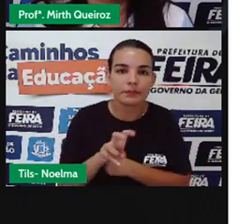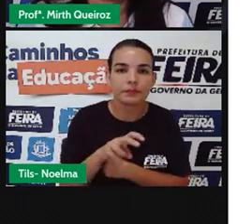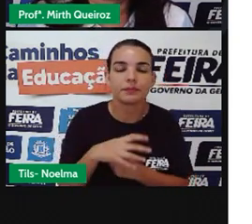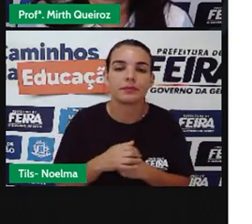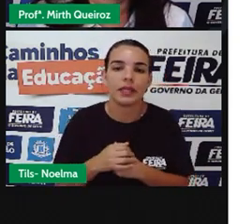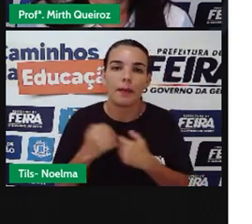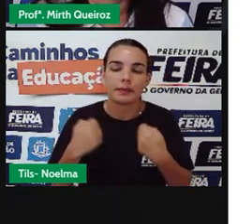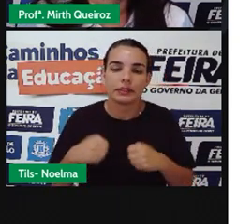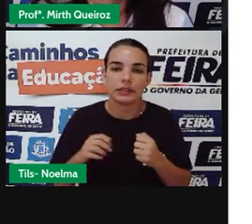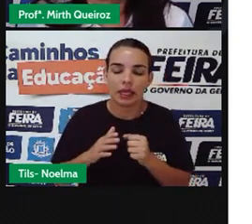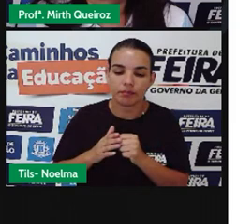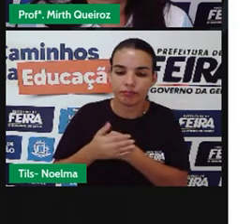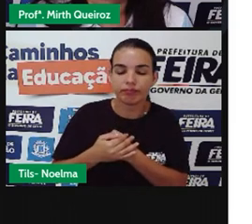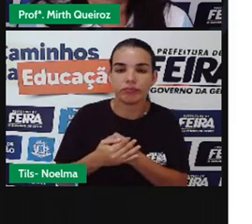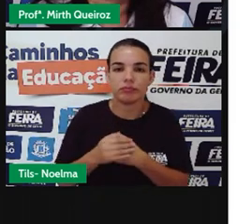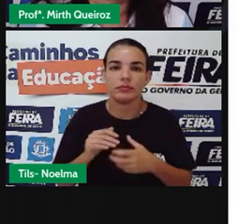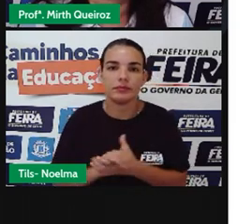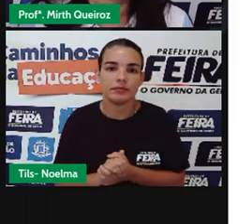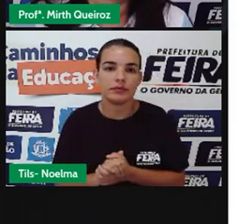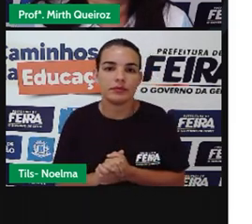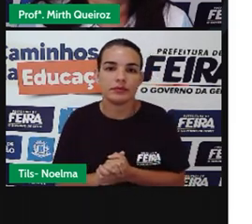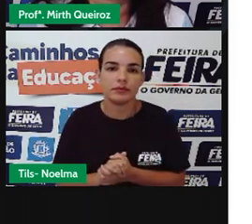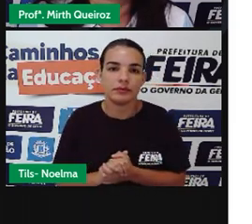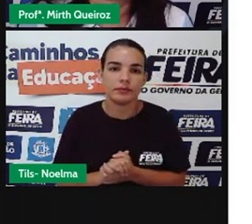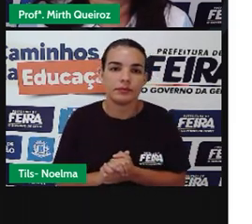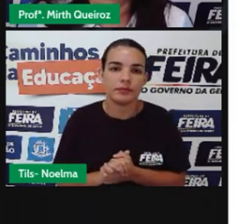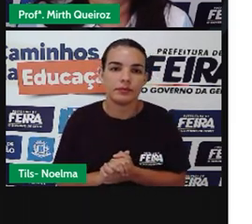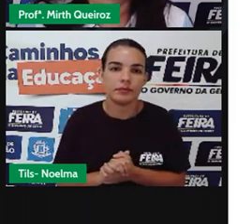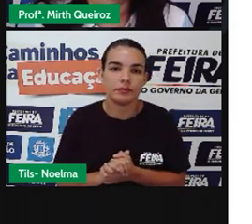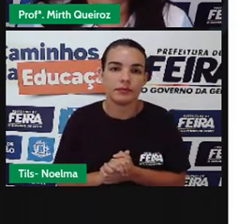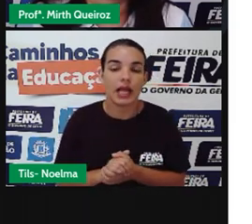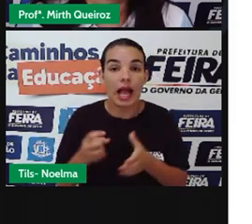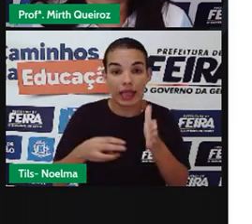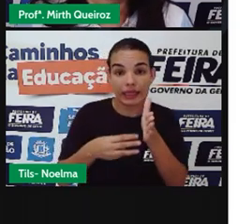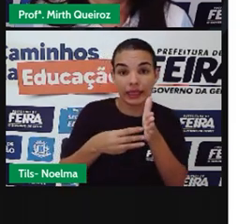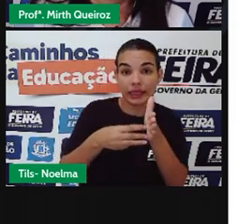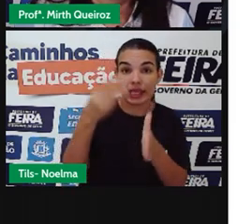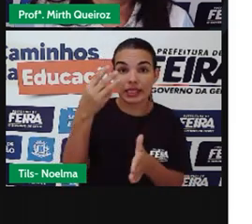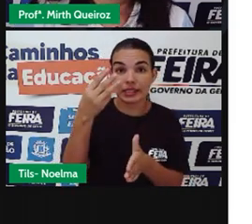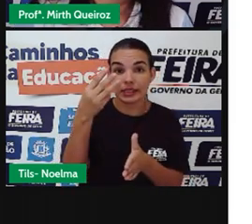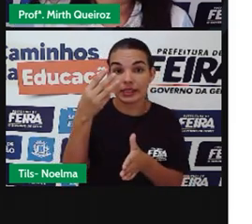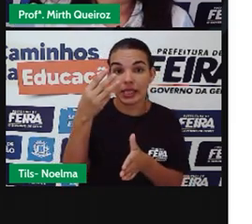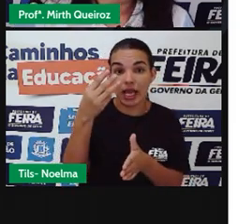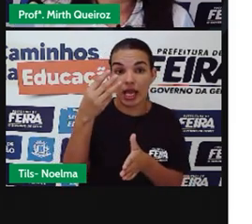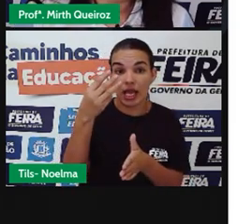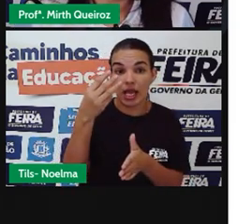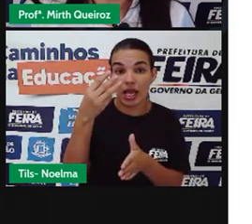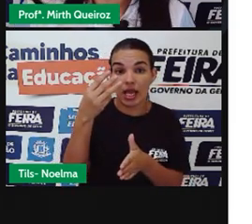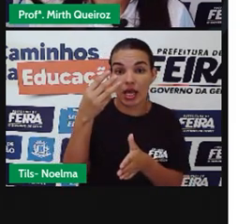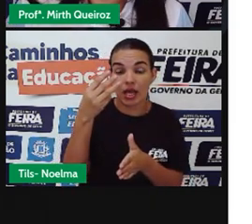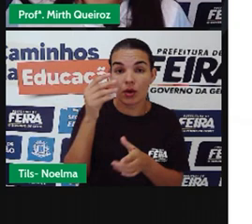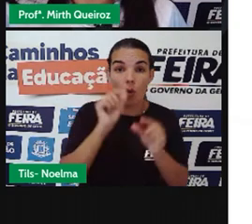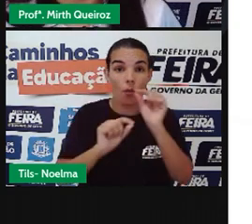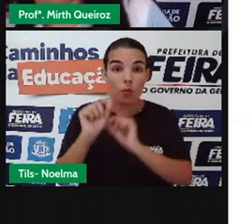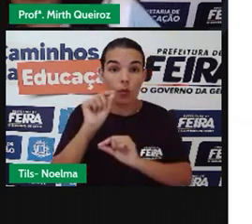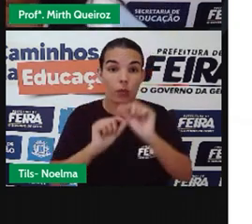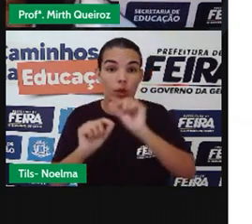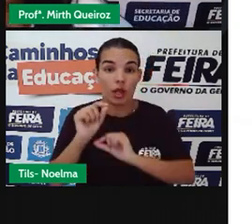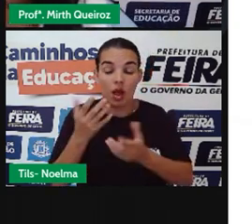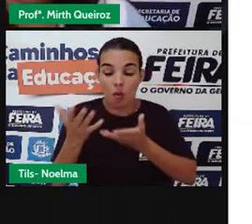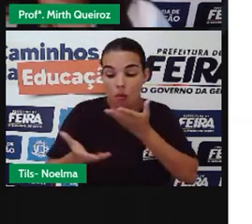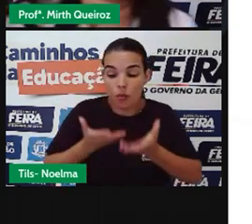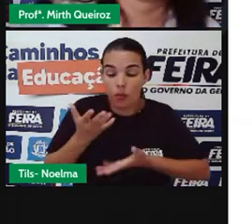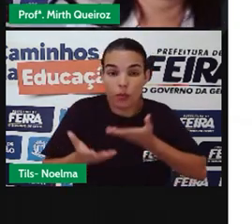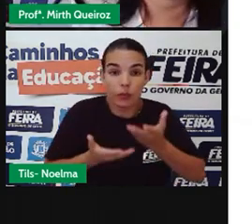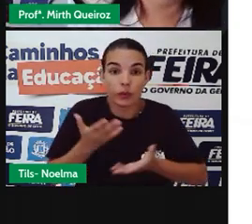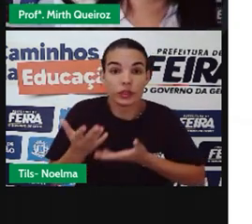prevenir a doença estar vivo né doenças do coração o outro outra atitude para a gente